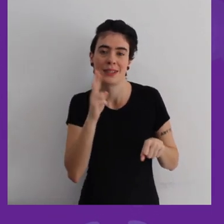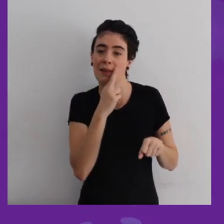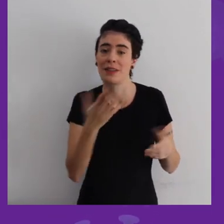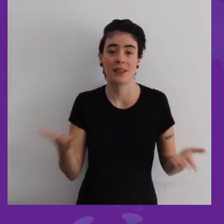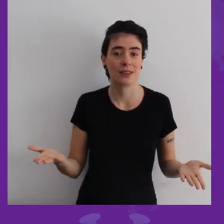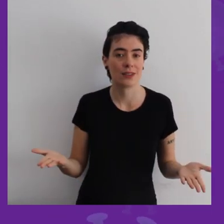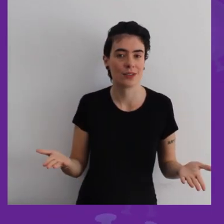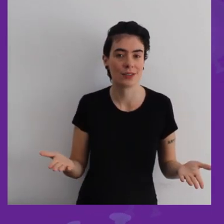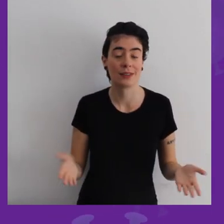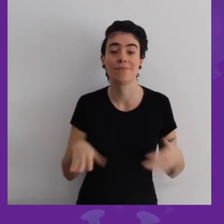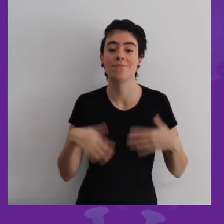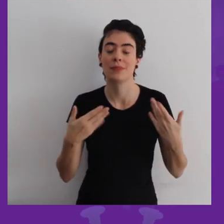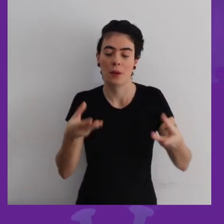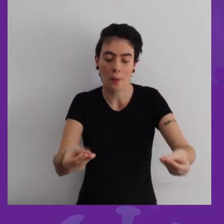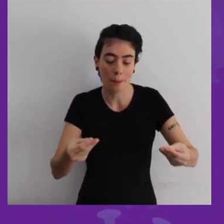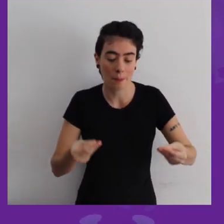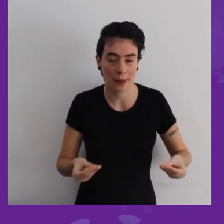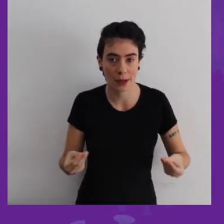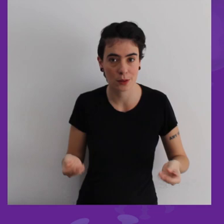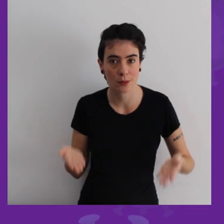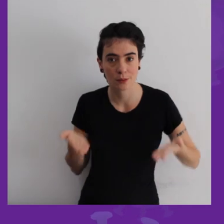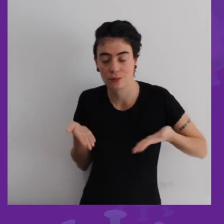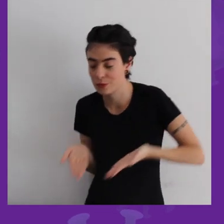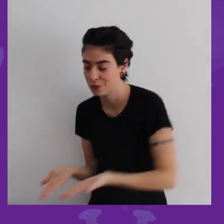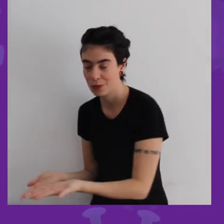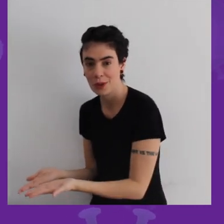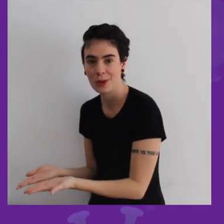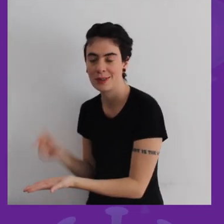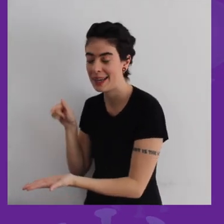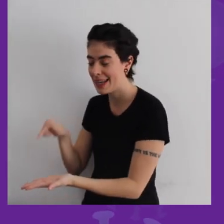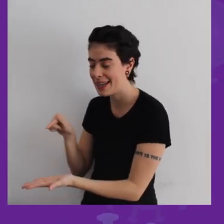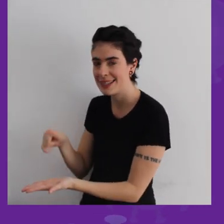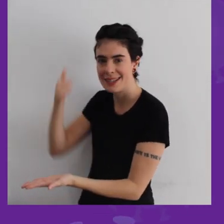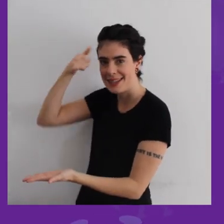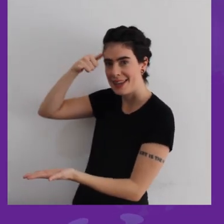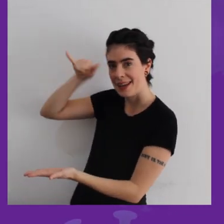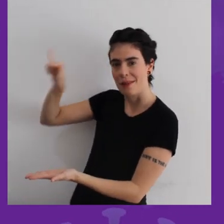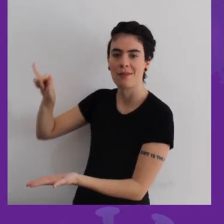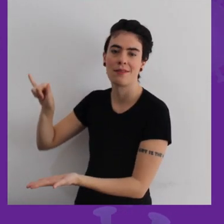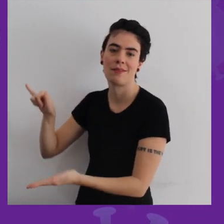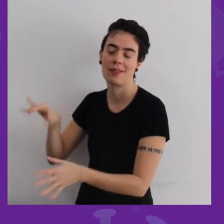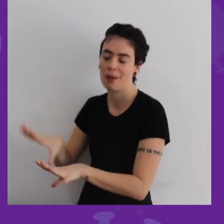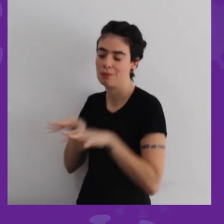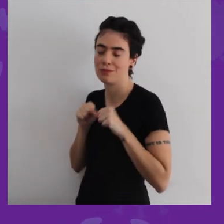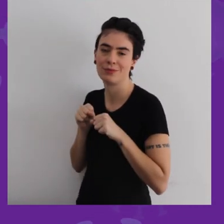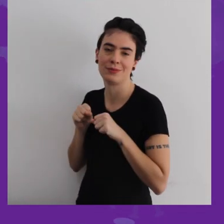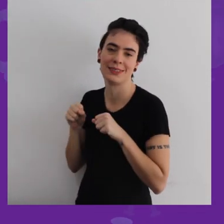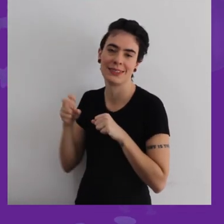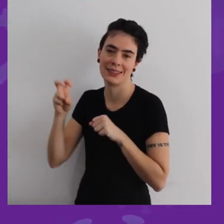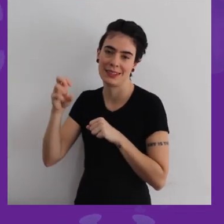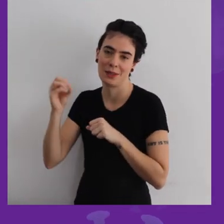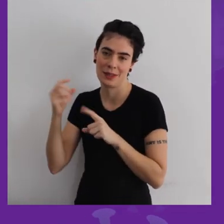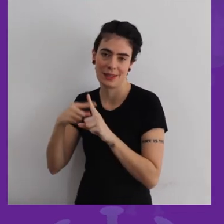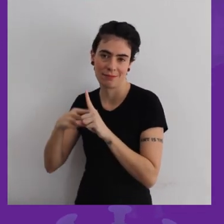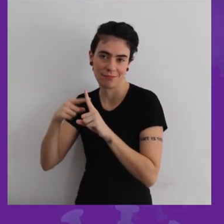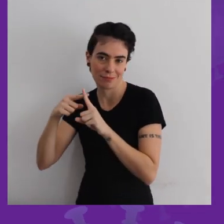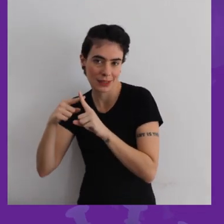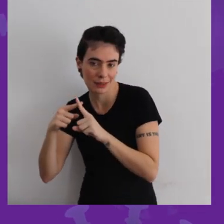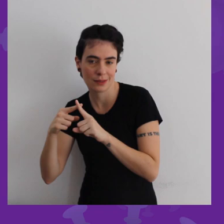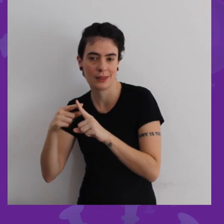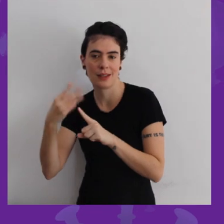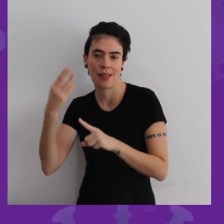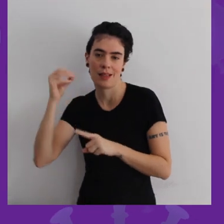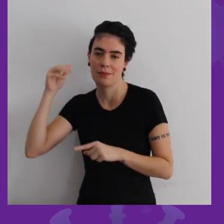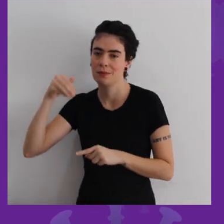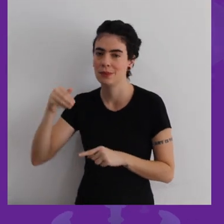aquecimento de aí uma meia hora por 50 graus para que evite a transmissão da convite e todos aqueles cuidados de higiene